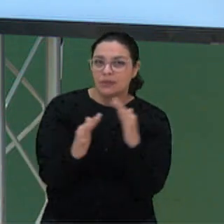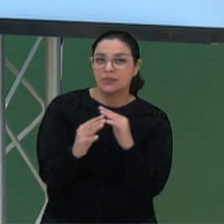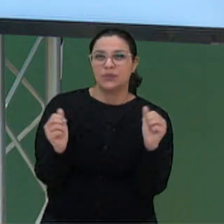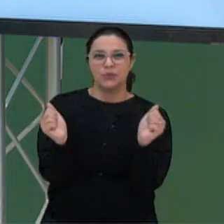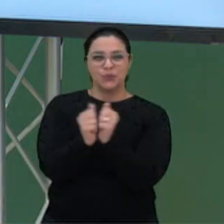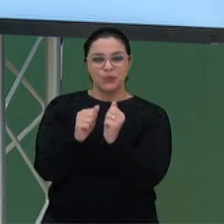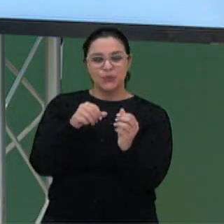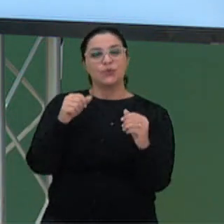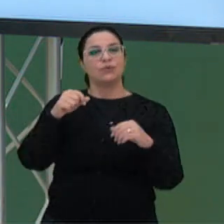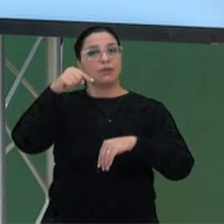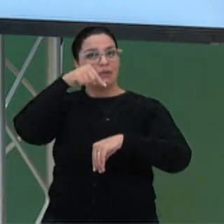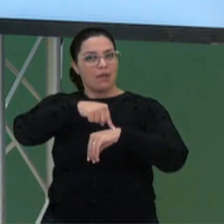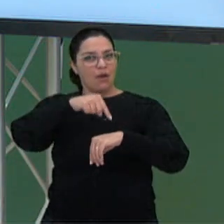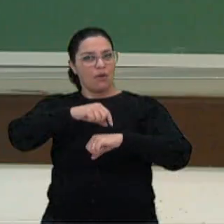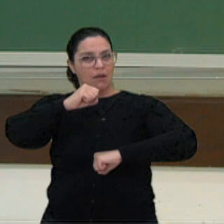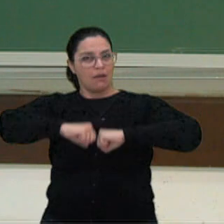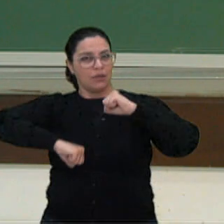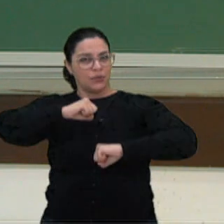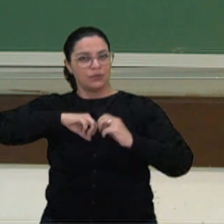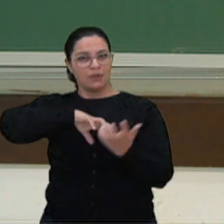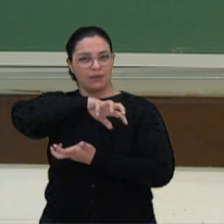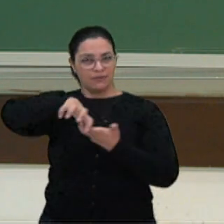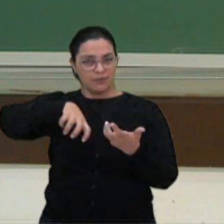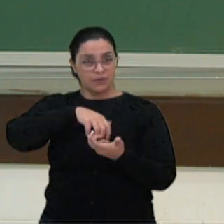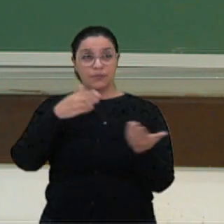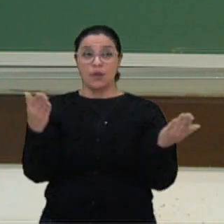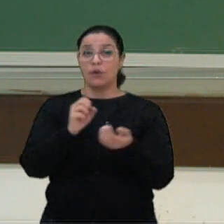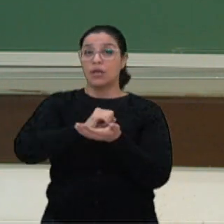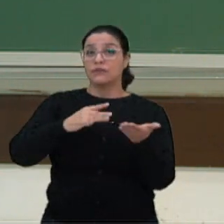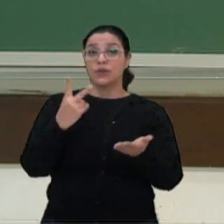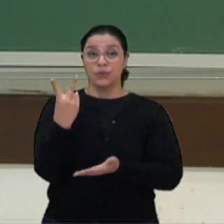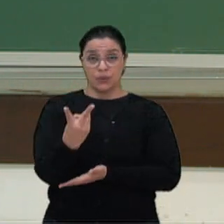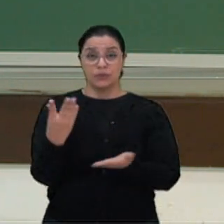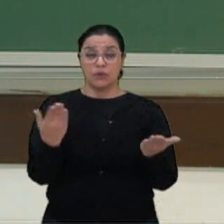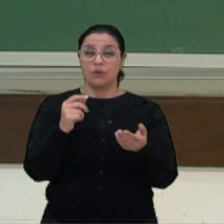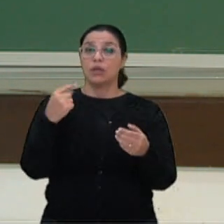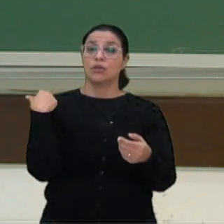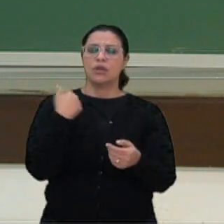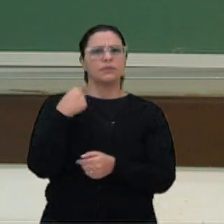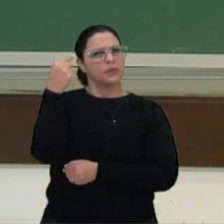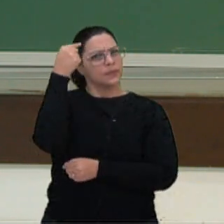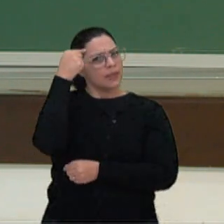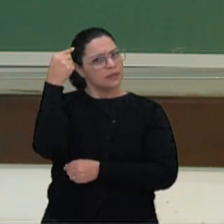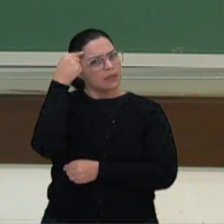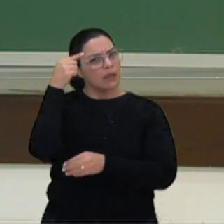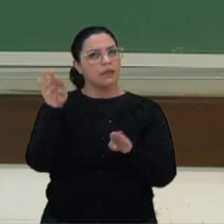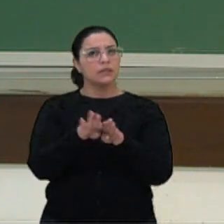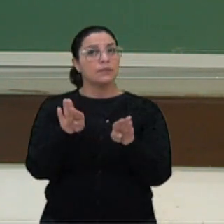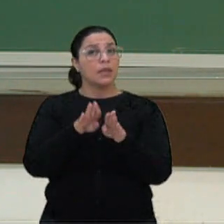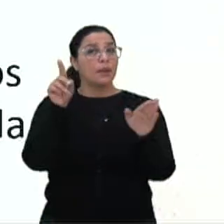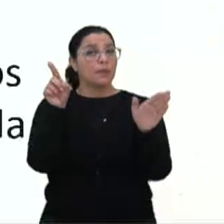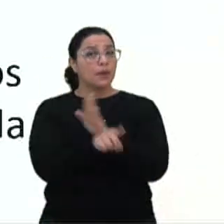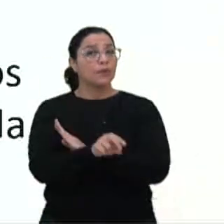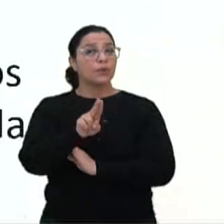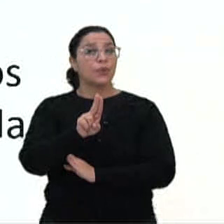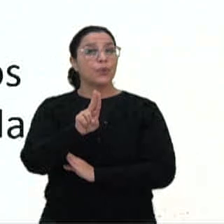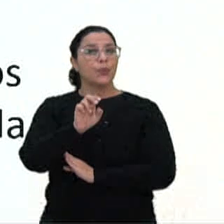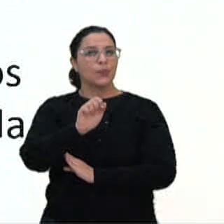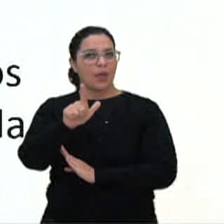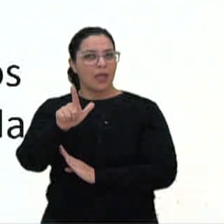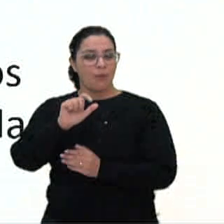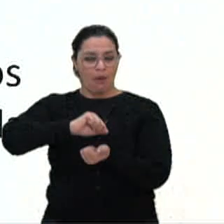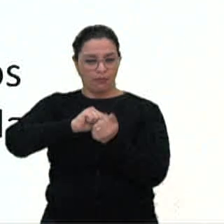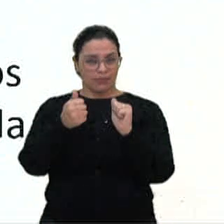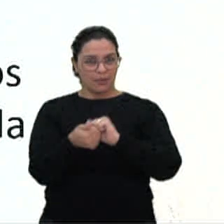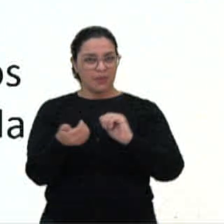a revolução industrial, certo? Mais um exercício ali para a gente pensar, uma questão lá da UEL que foi